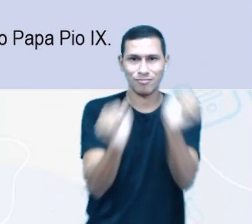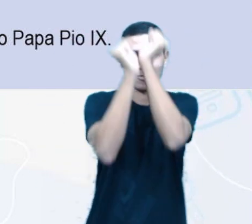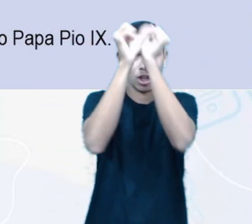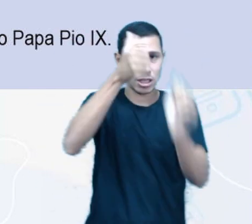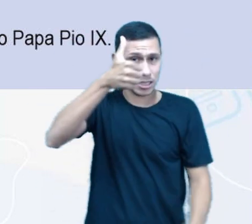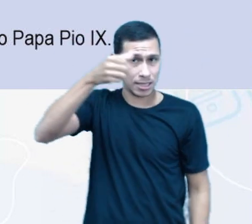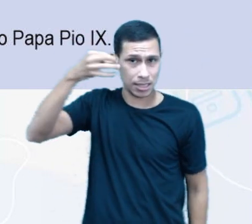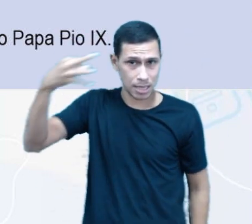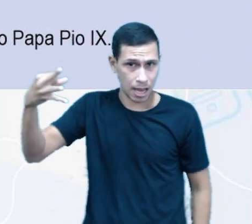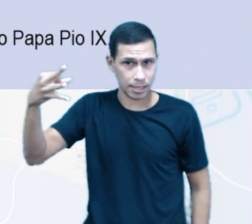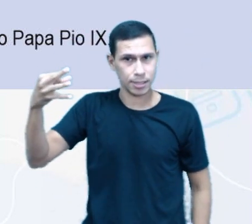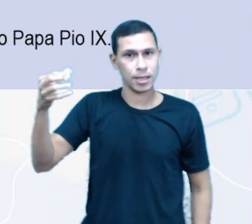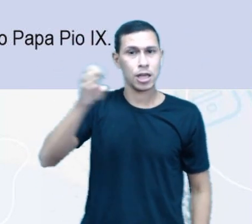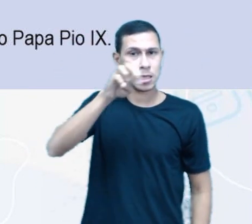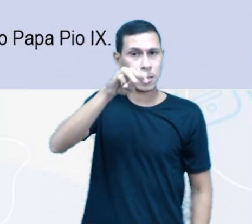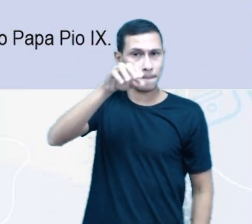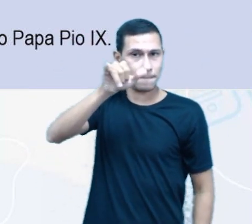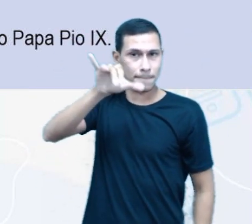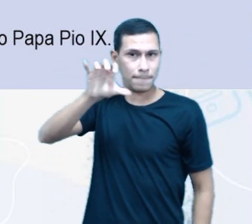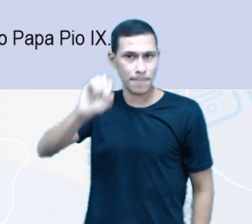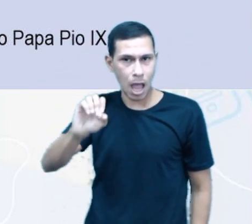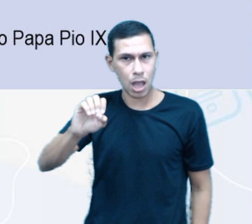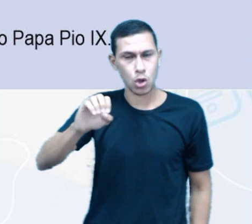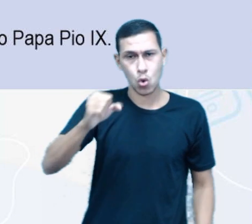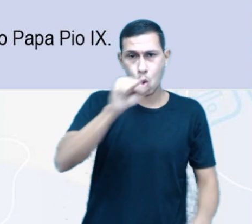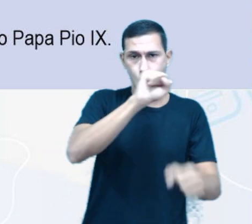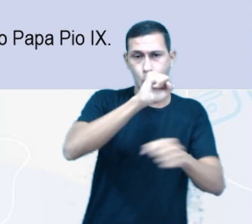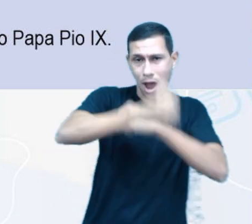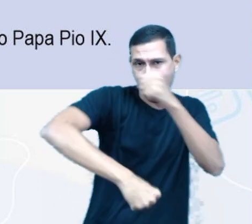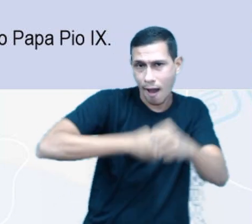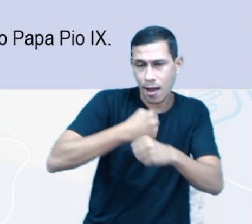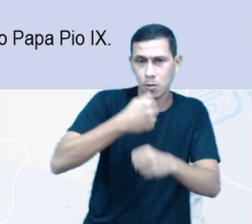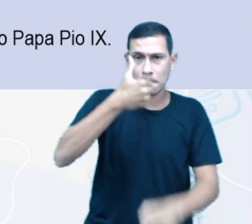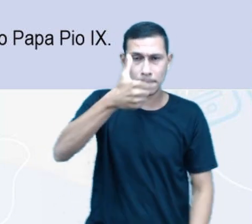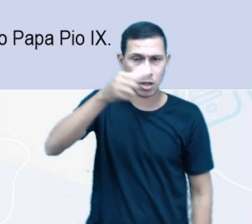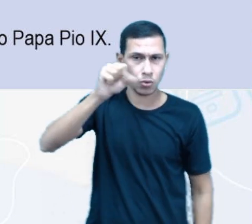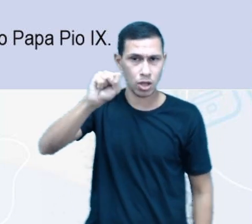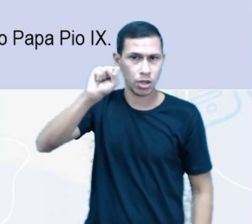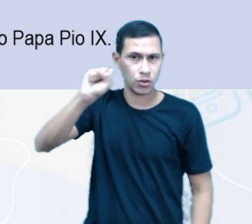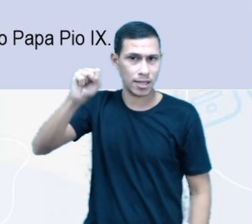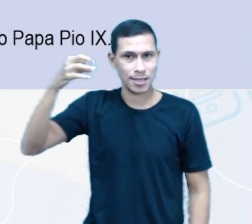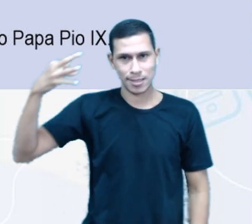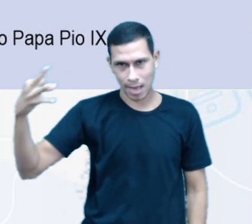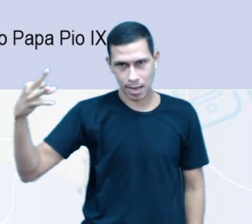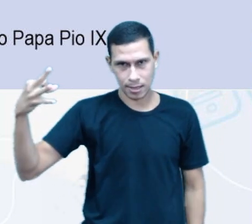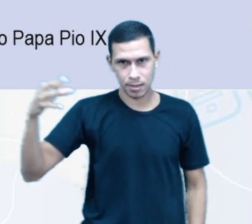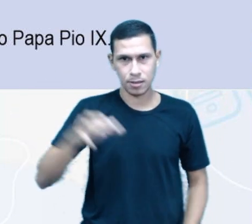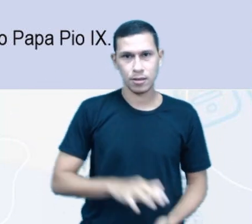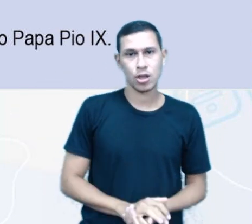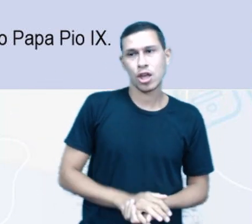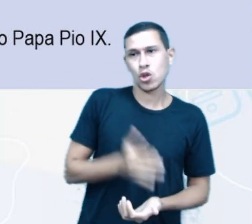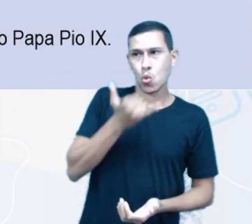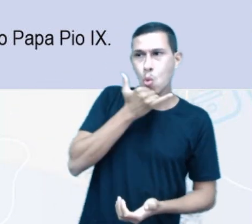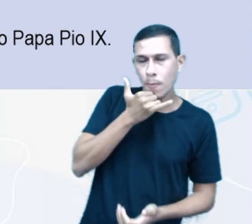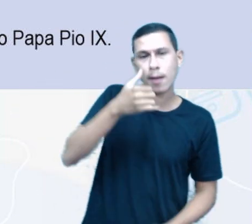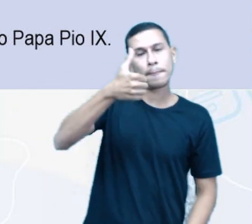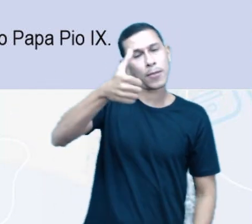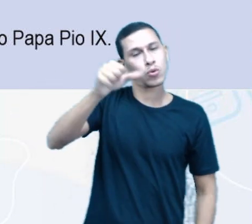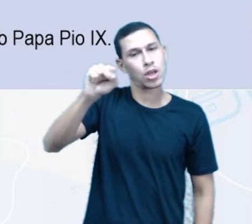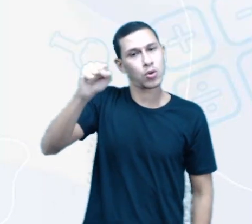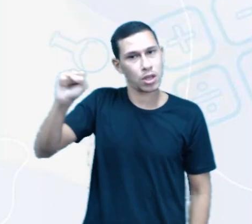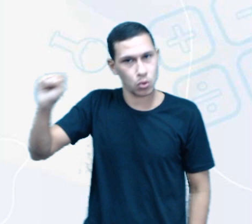de 1883, certo? 1888, perdão,